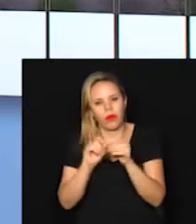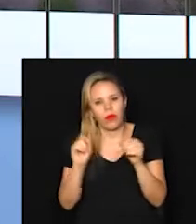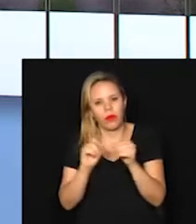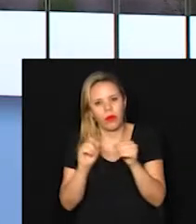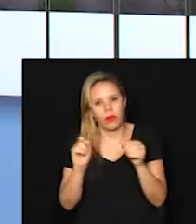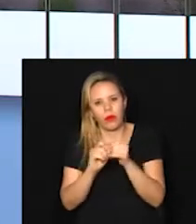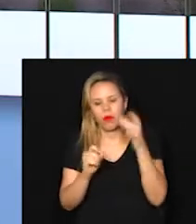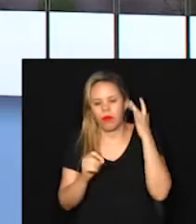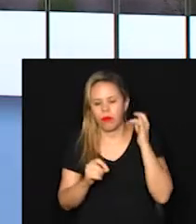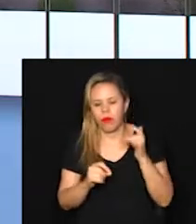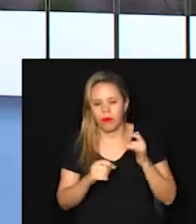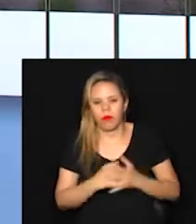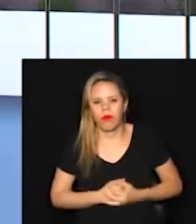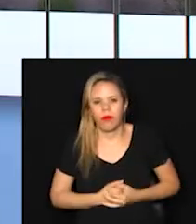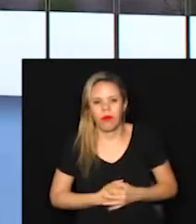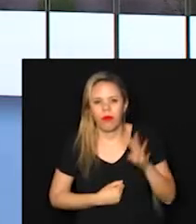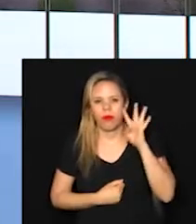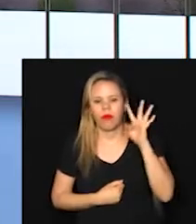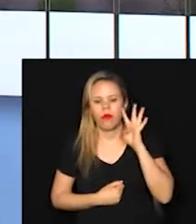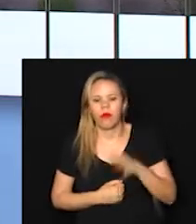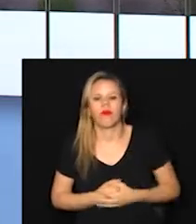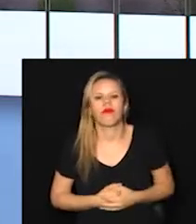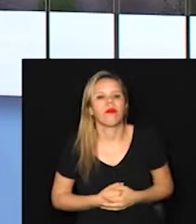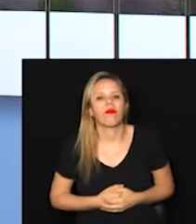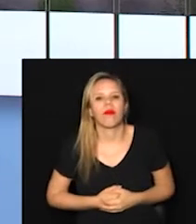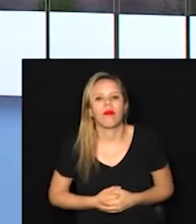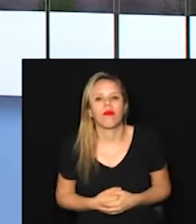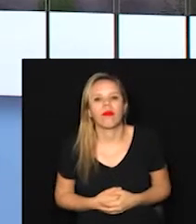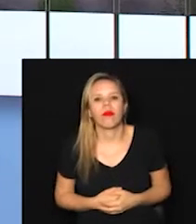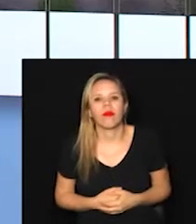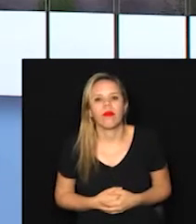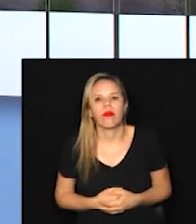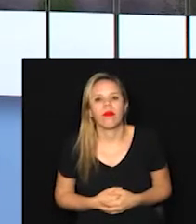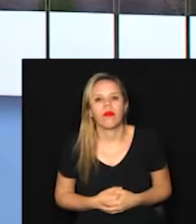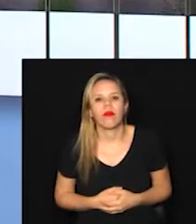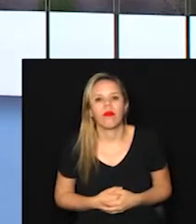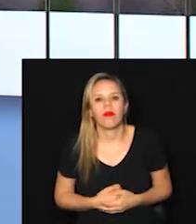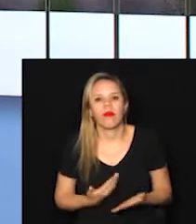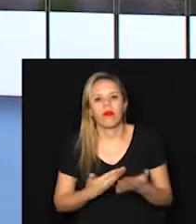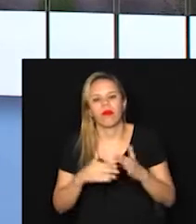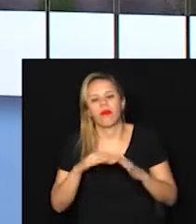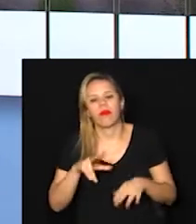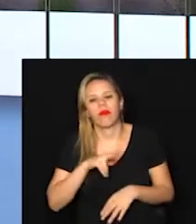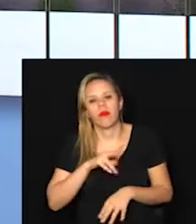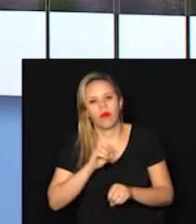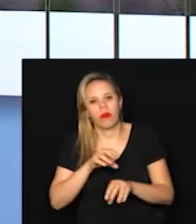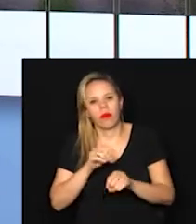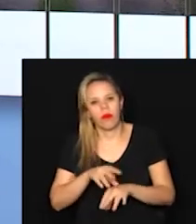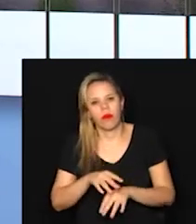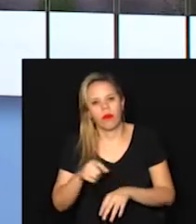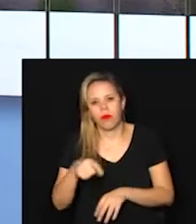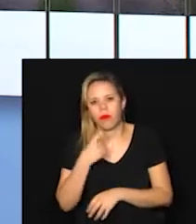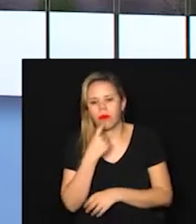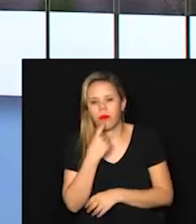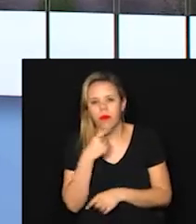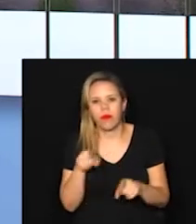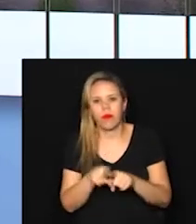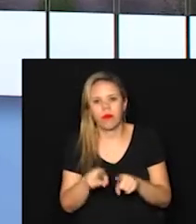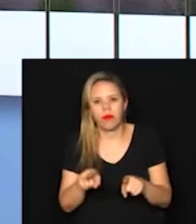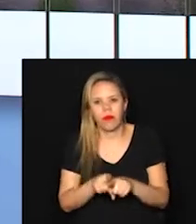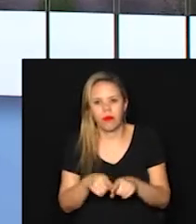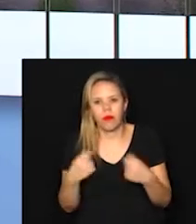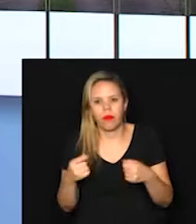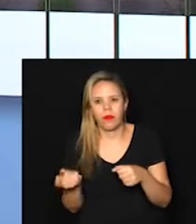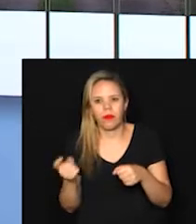feito amanhã, quarta-feira. Mas olha só, a rede particular de ensino aqui em Campinas também